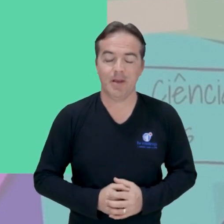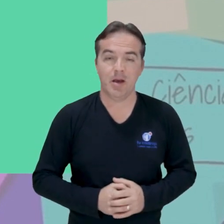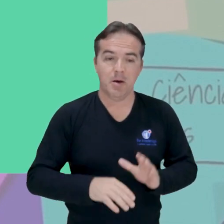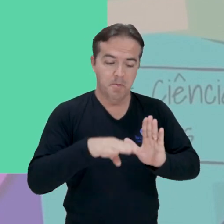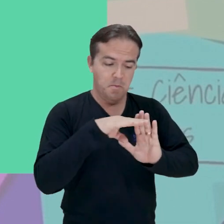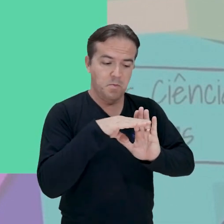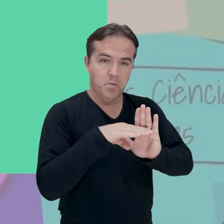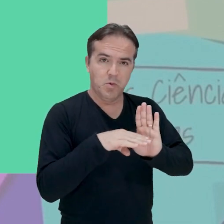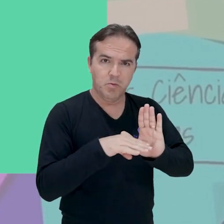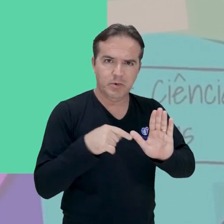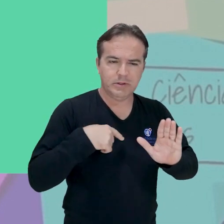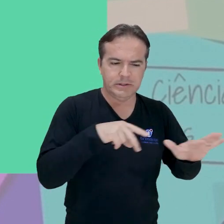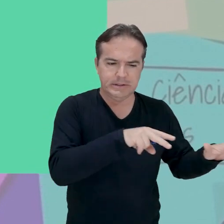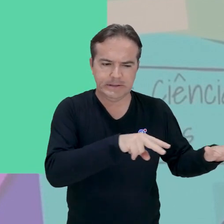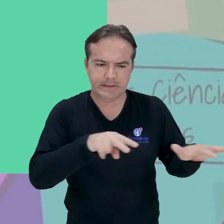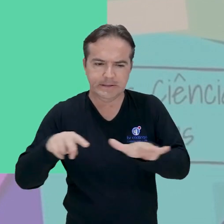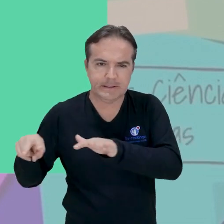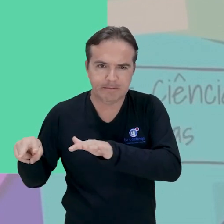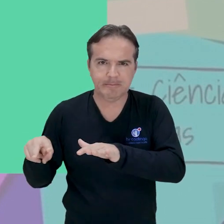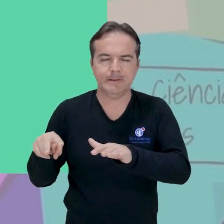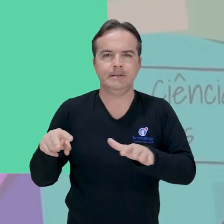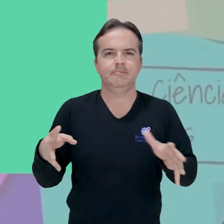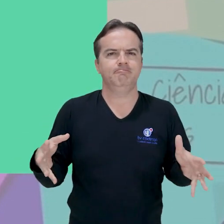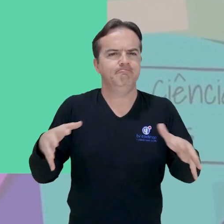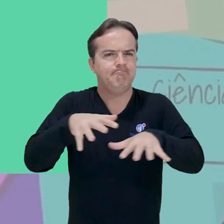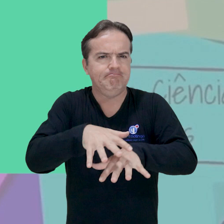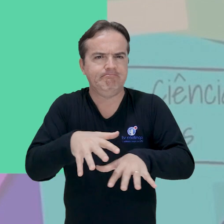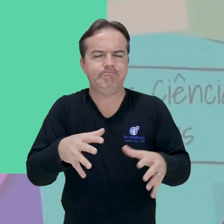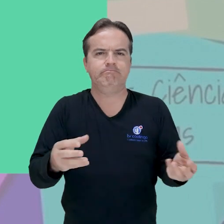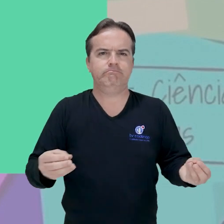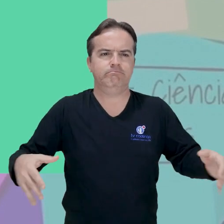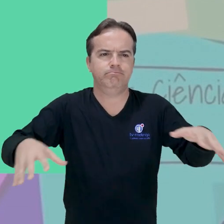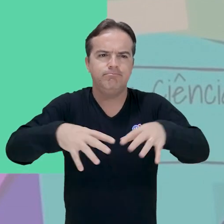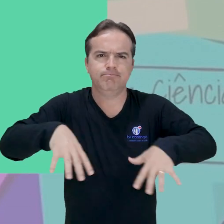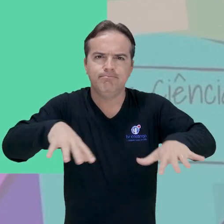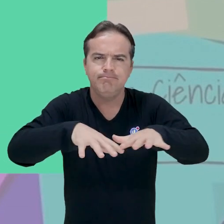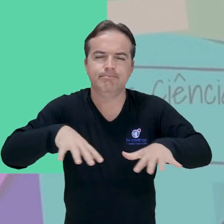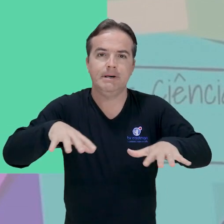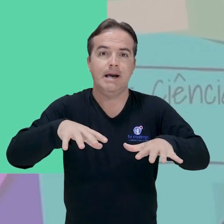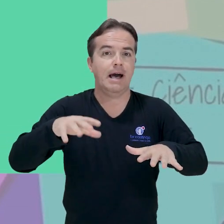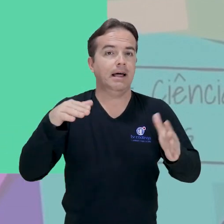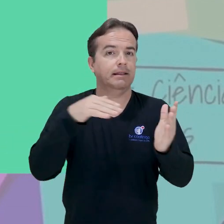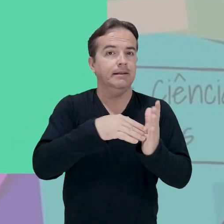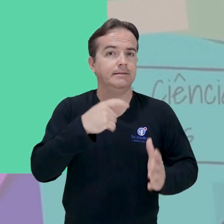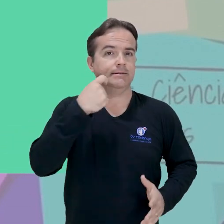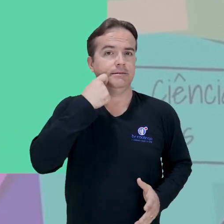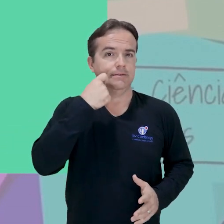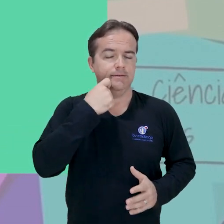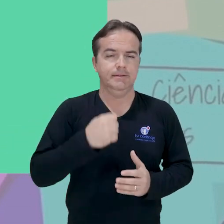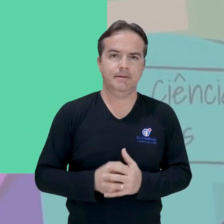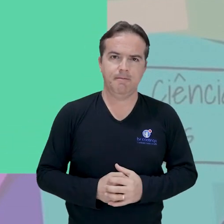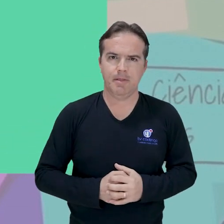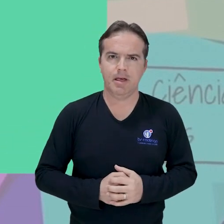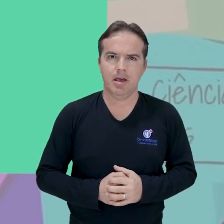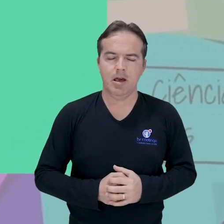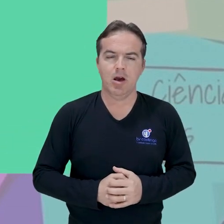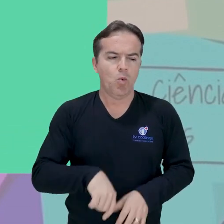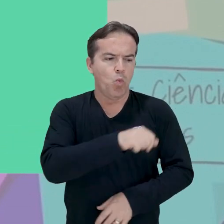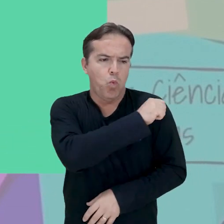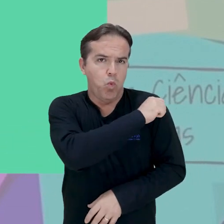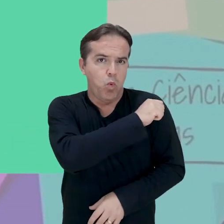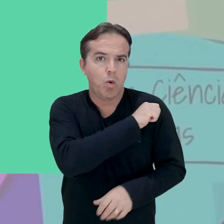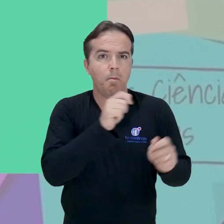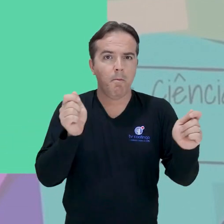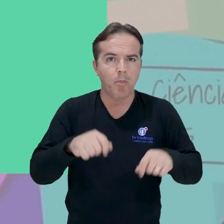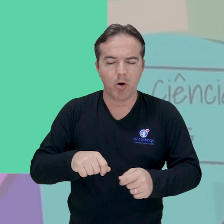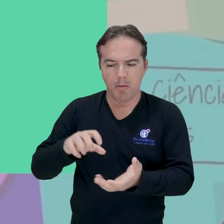programação da semana de integração que vai até sexta-feira os alunos veteranos podem se matricular